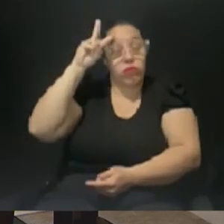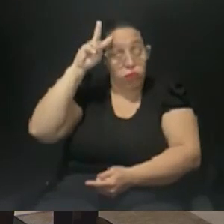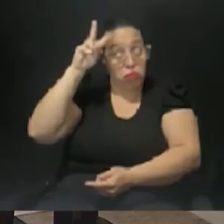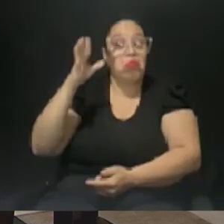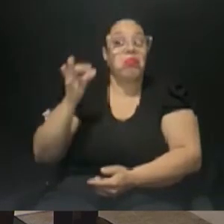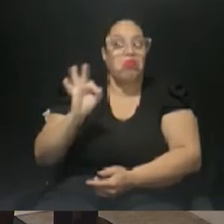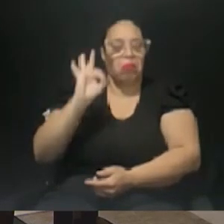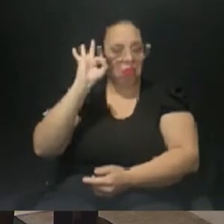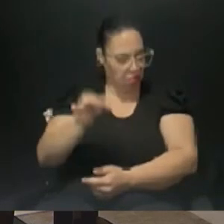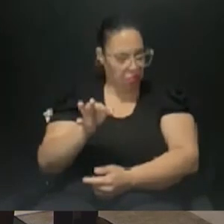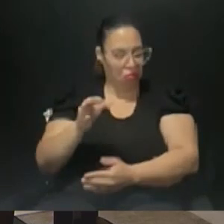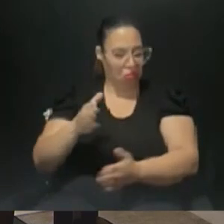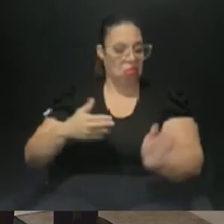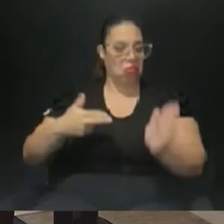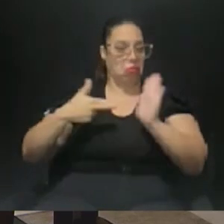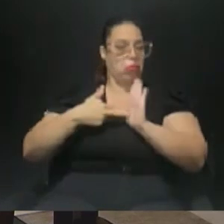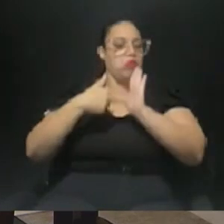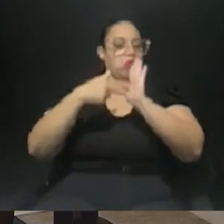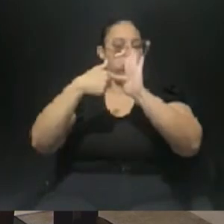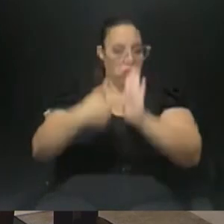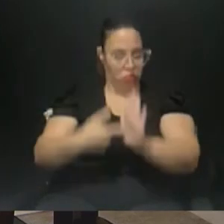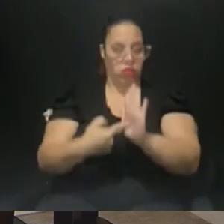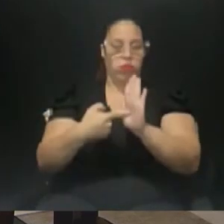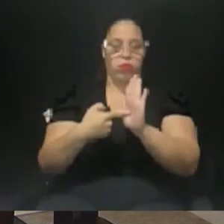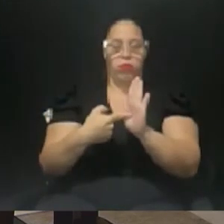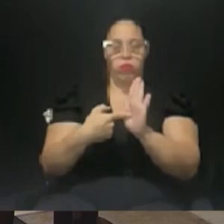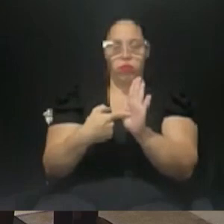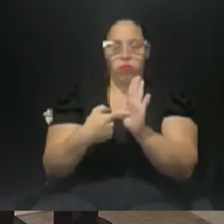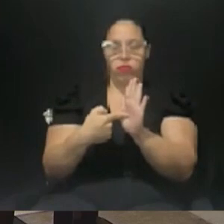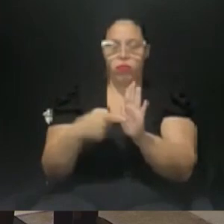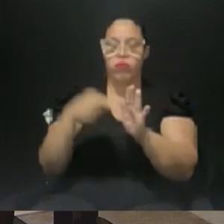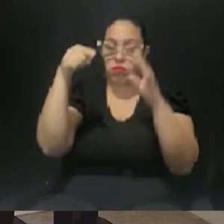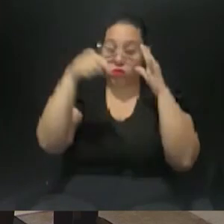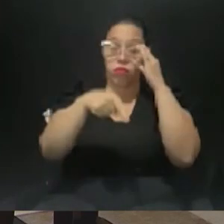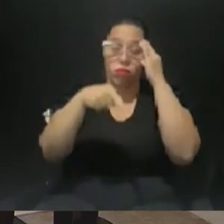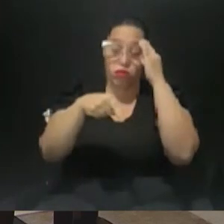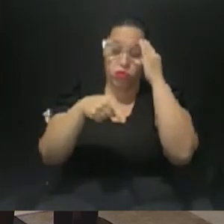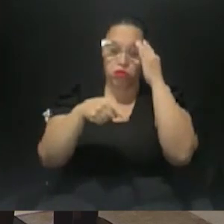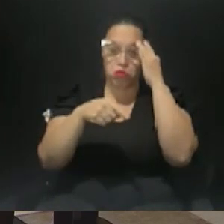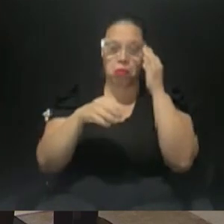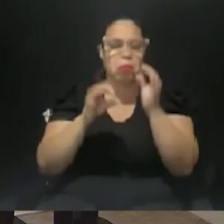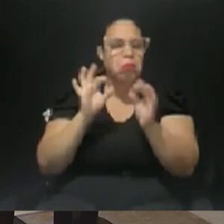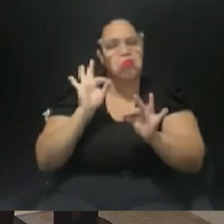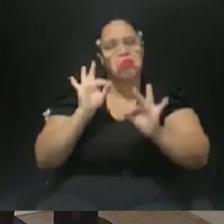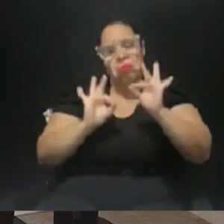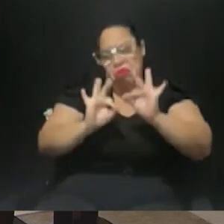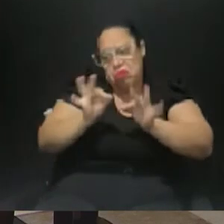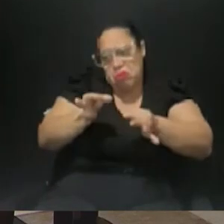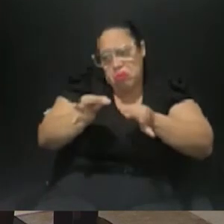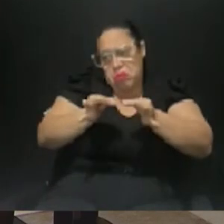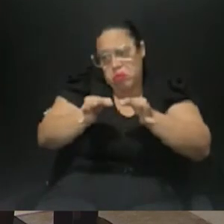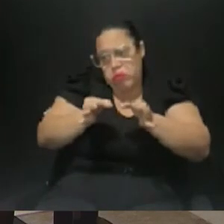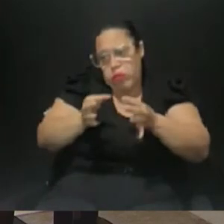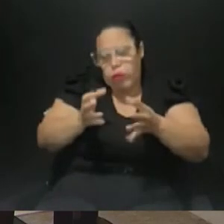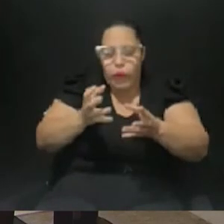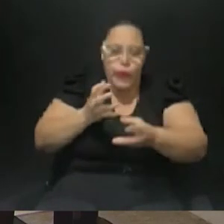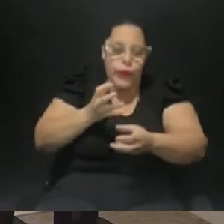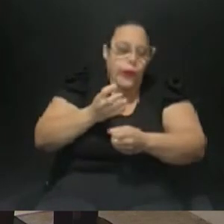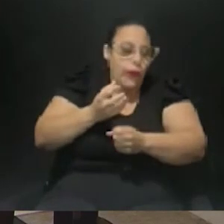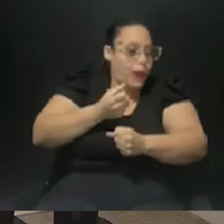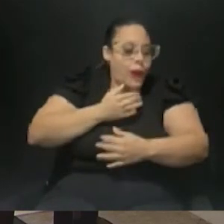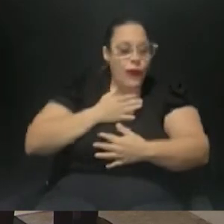registrado. E esse era um lugar modesto, mas muito convidativo, né?